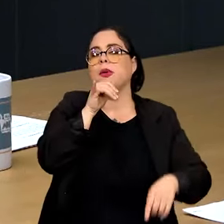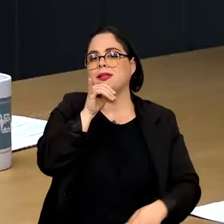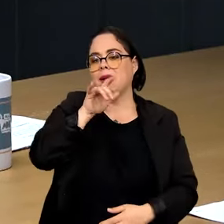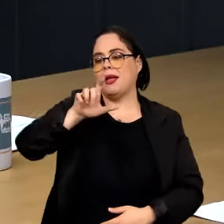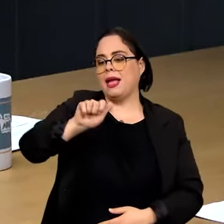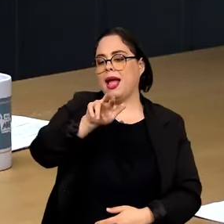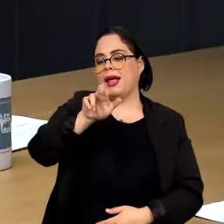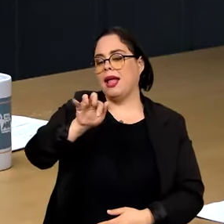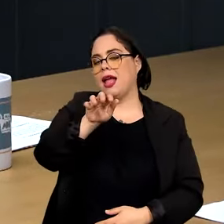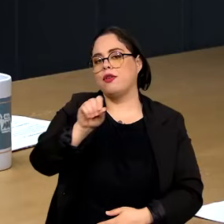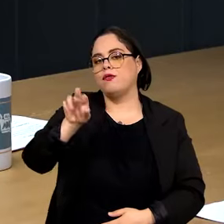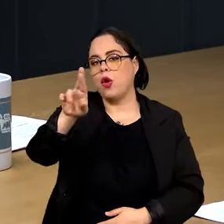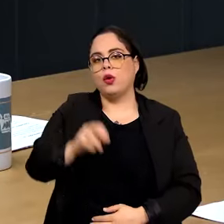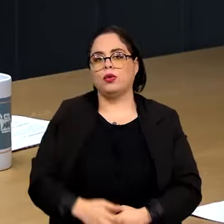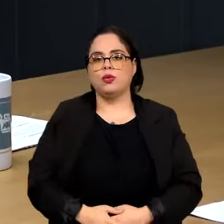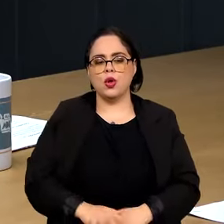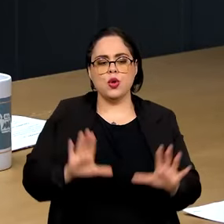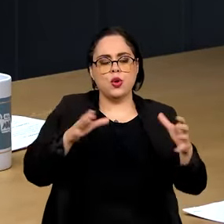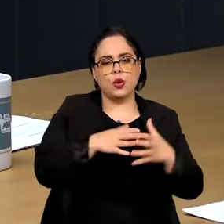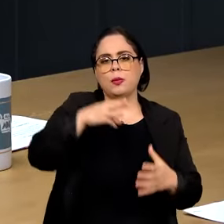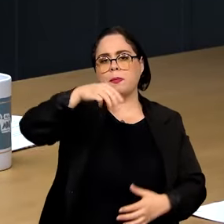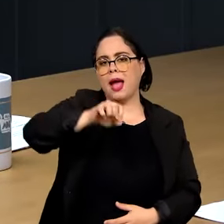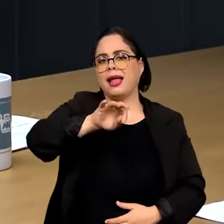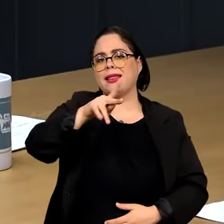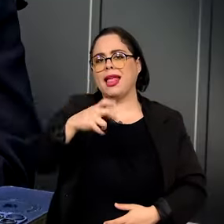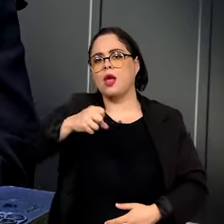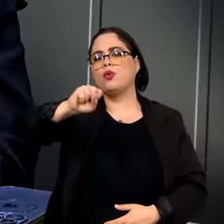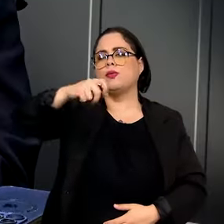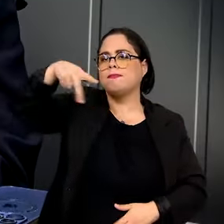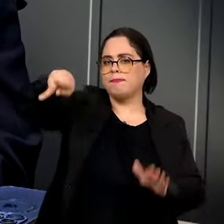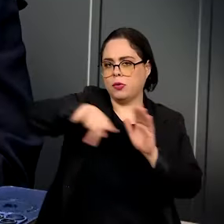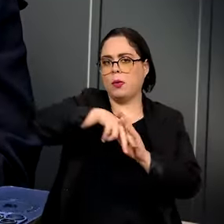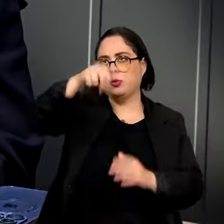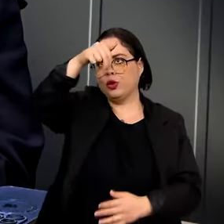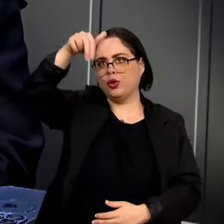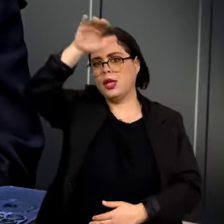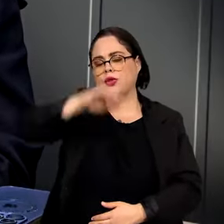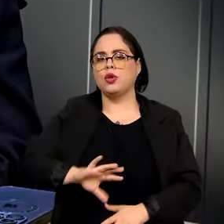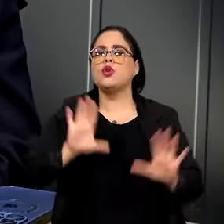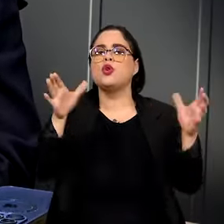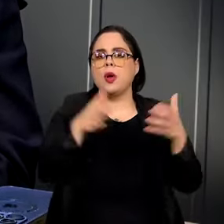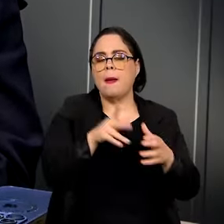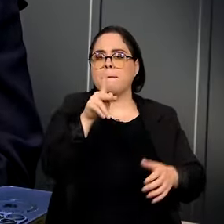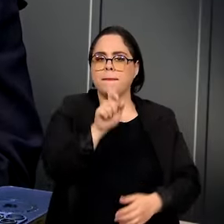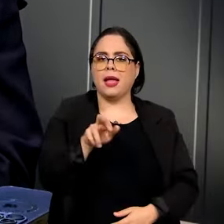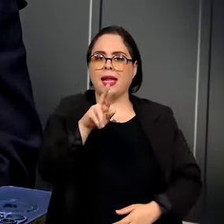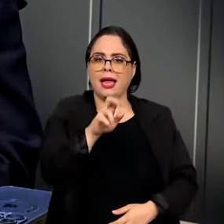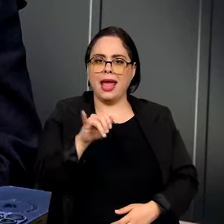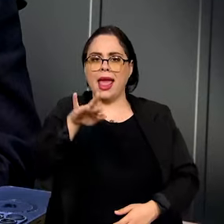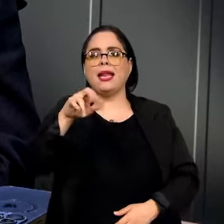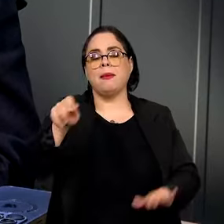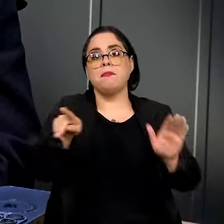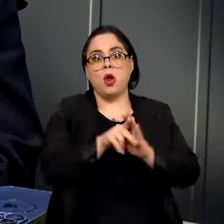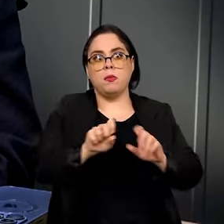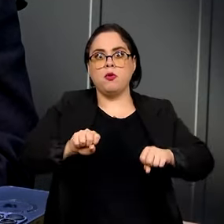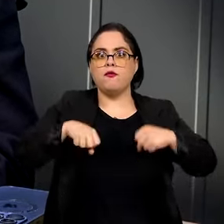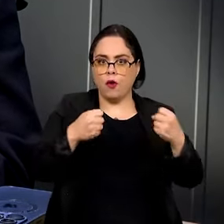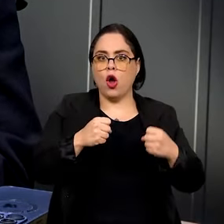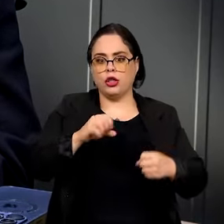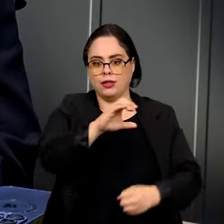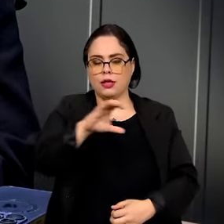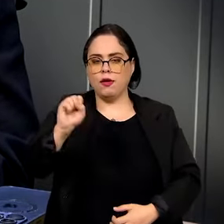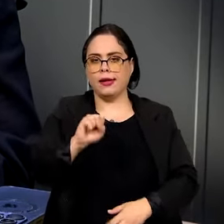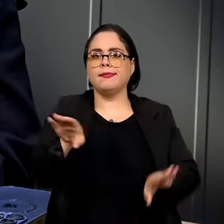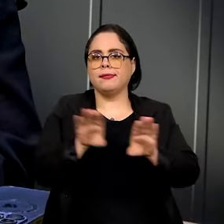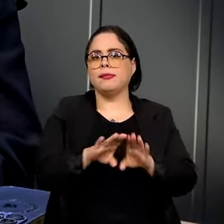com carfu fazemos parceria com o grupo Mateus no nordeste fizemos parceria com o grupo Pereira que é um grupo forte no centro-oeste com